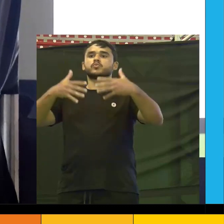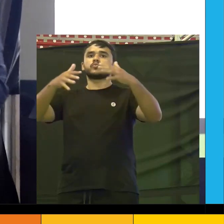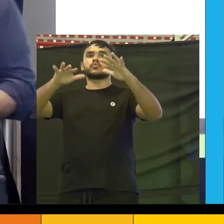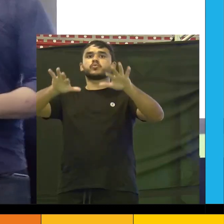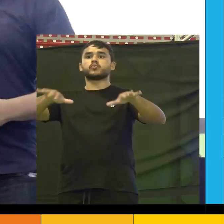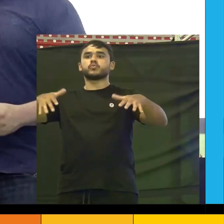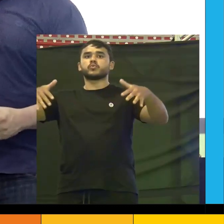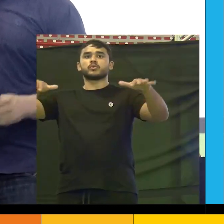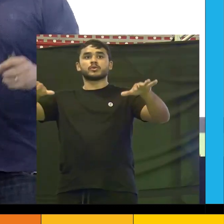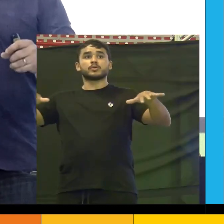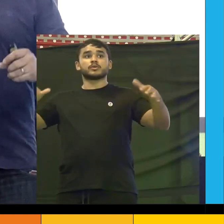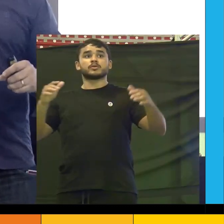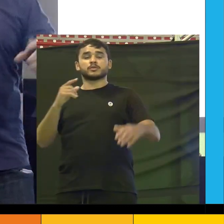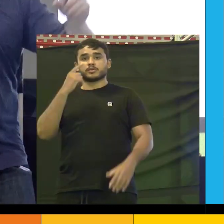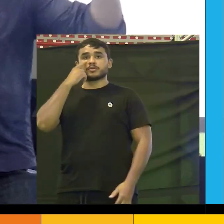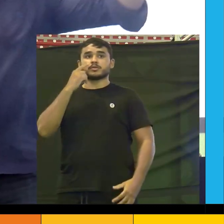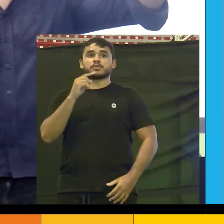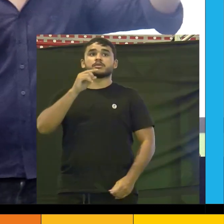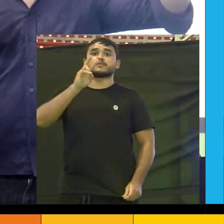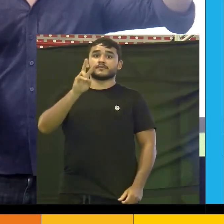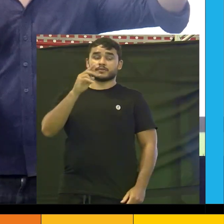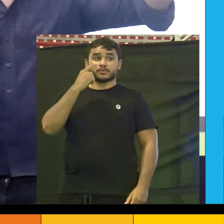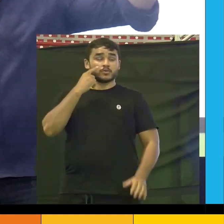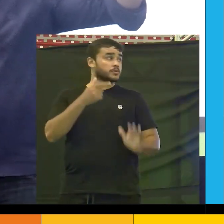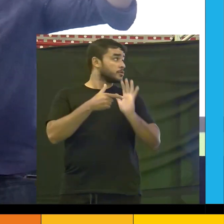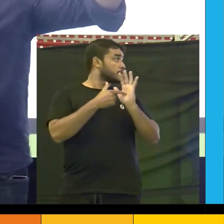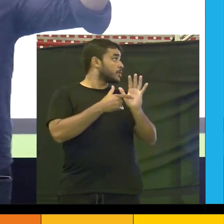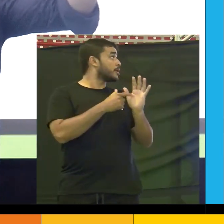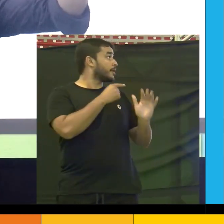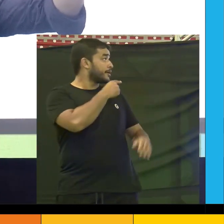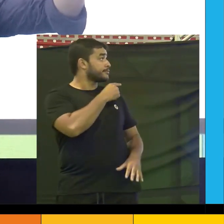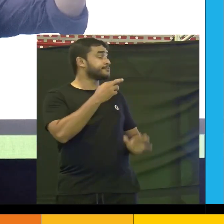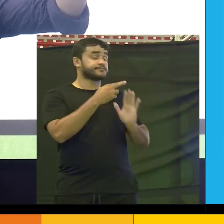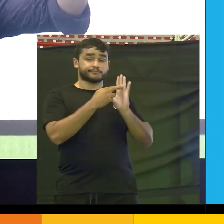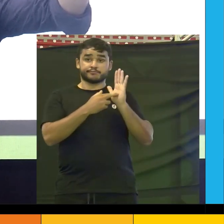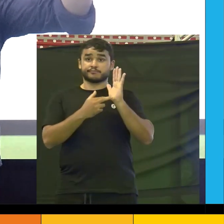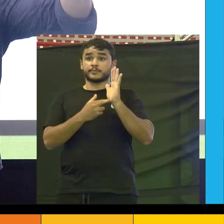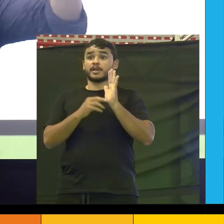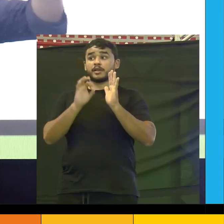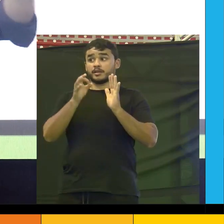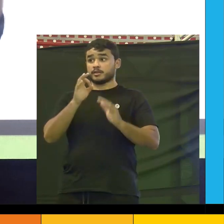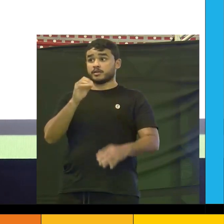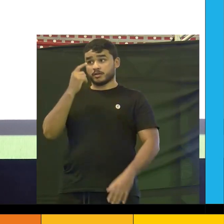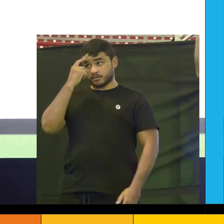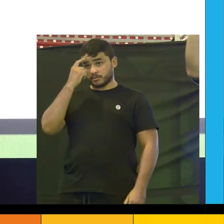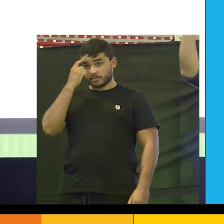Diminuiu. V lambda F, que foi o que eu falei há pouco tempo atrás.